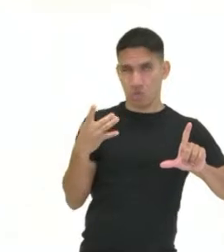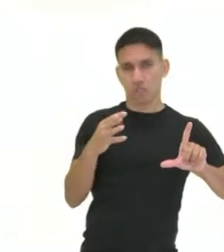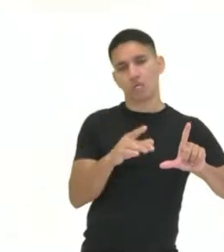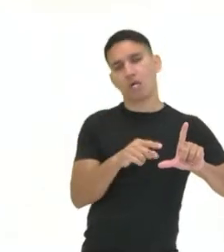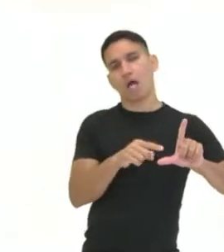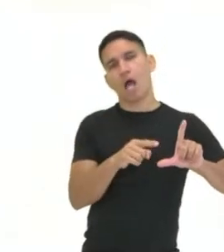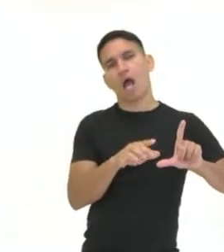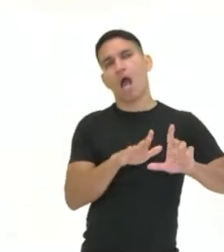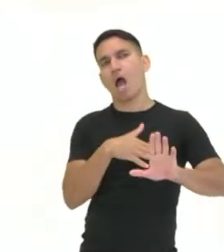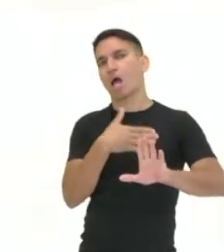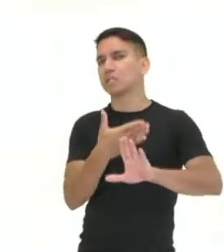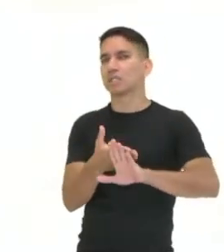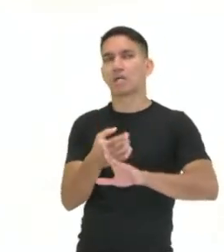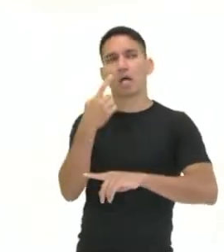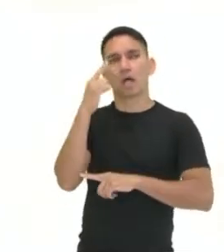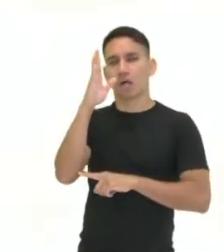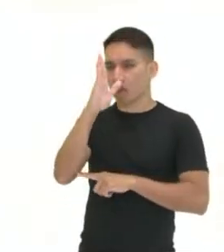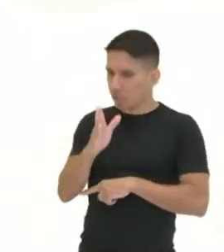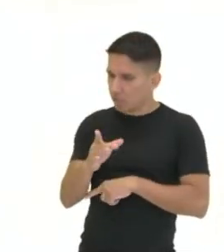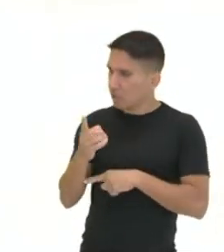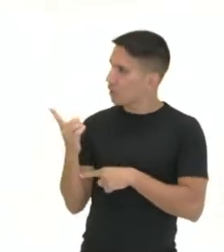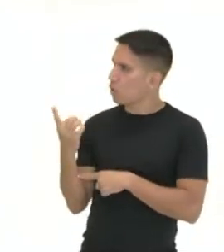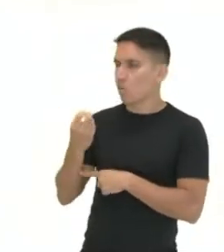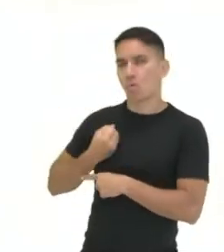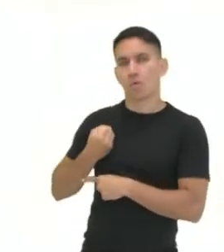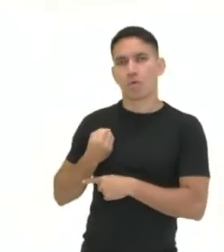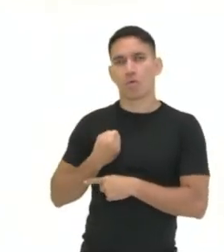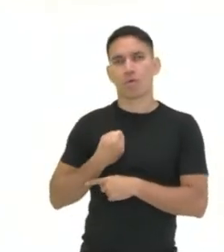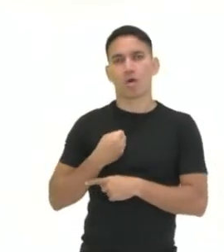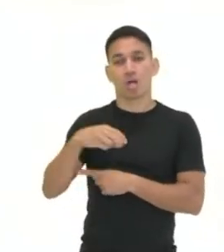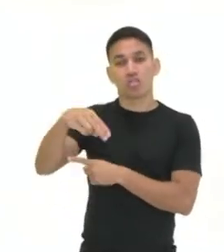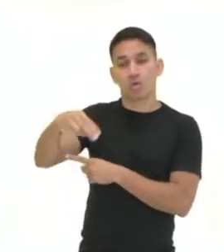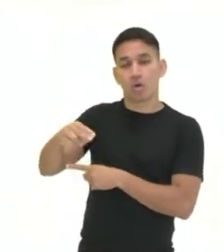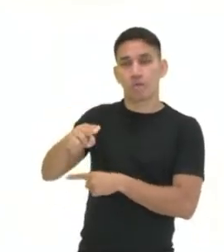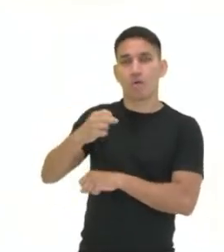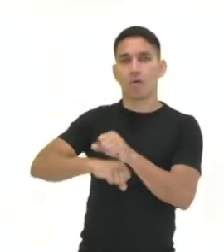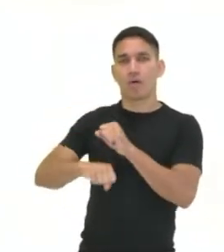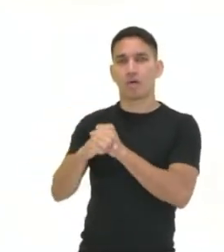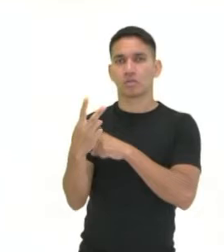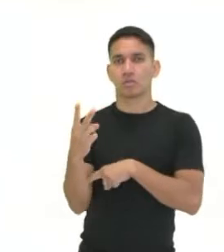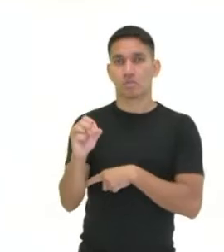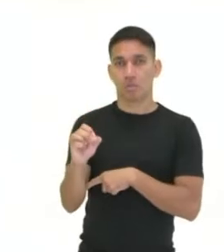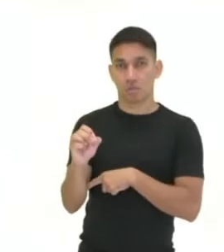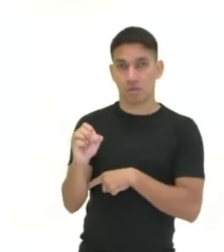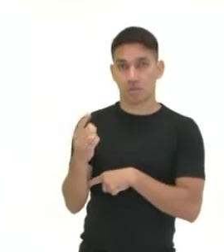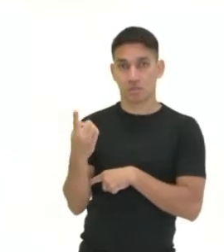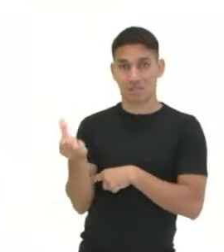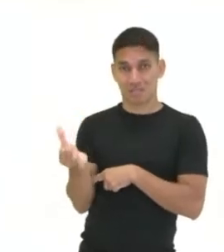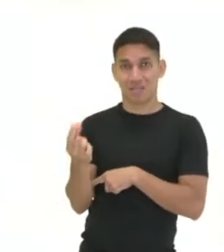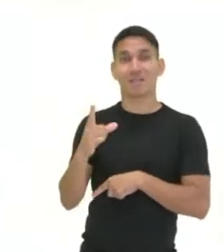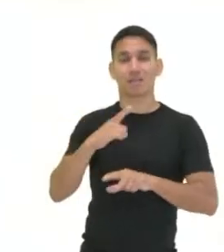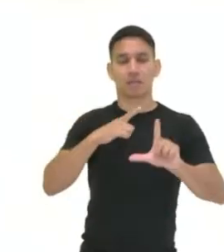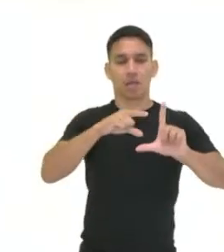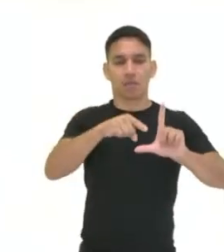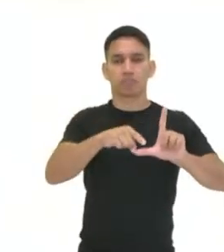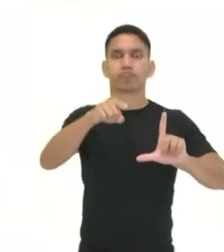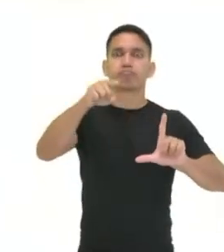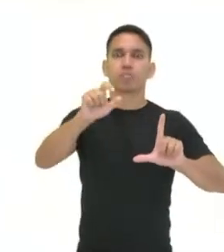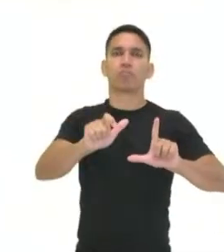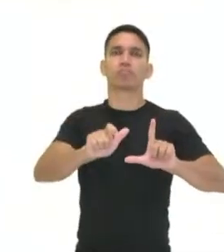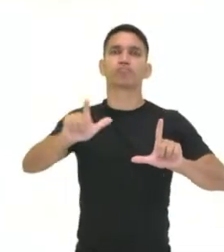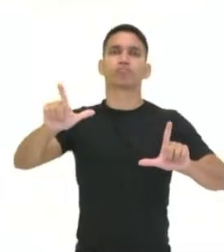ver aqui, ó, até novembro de 2016, você tem um aumento considerável